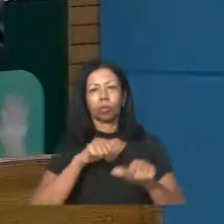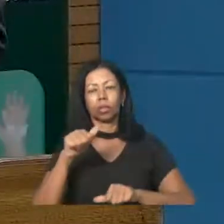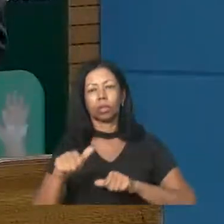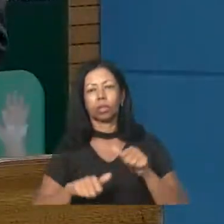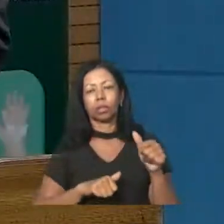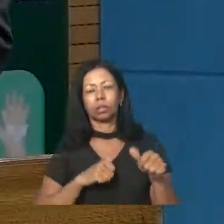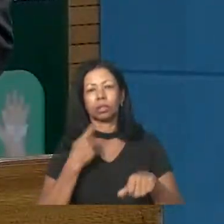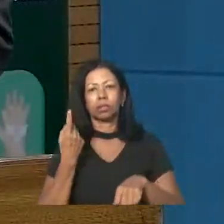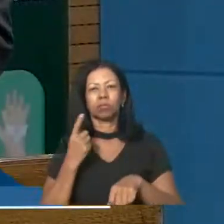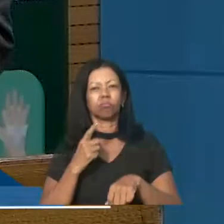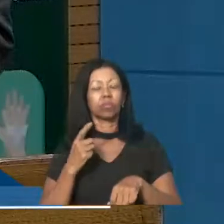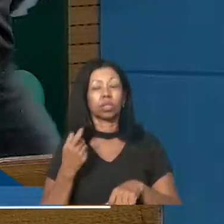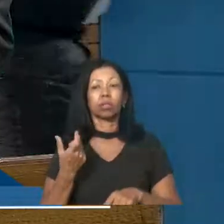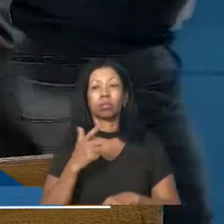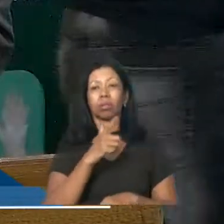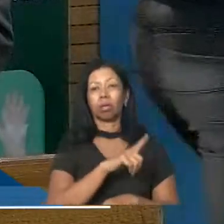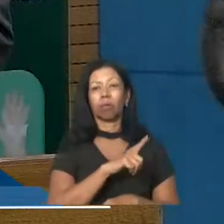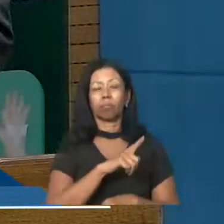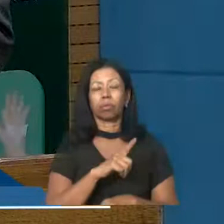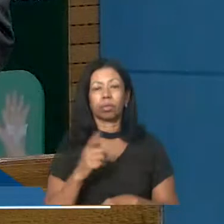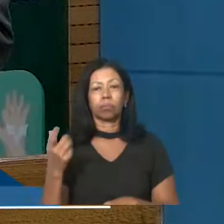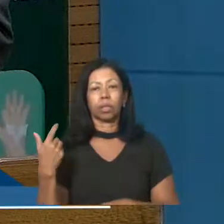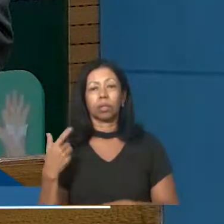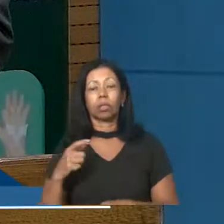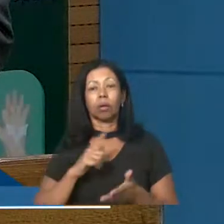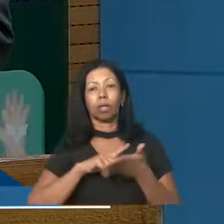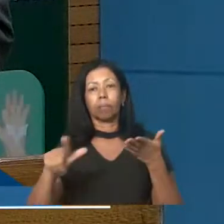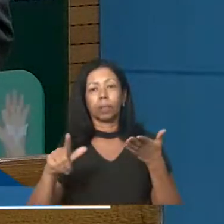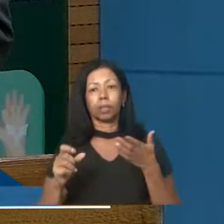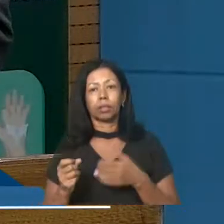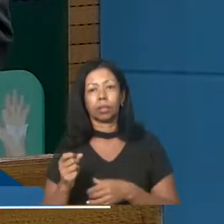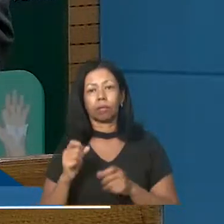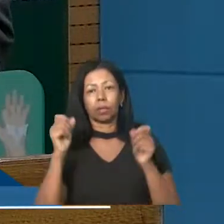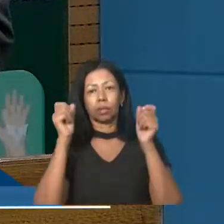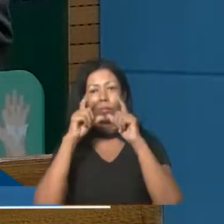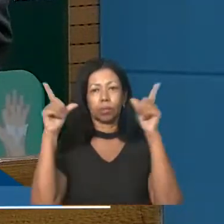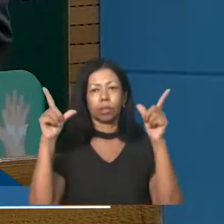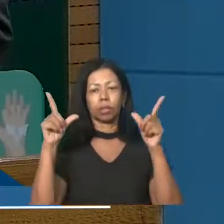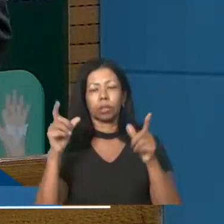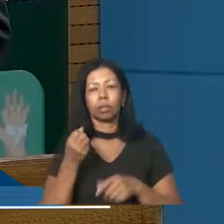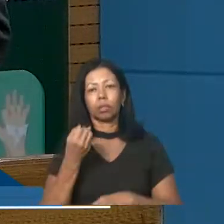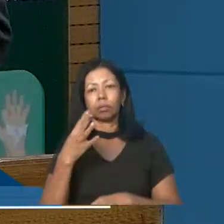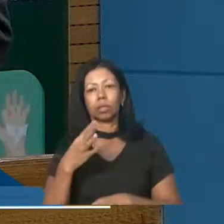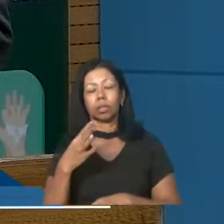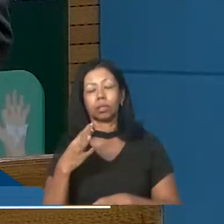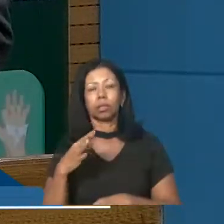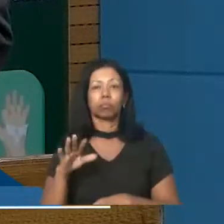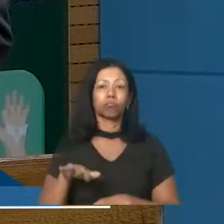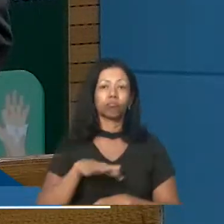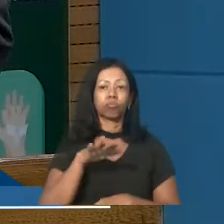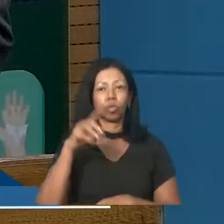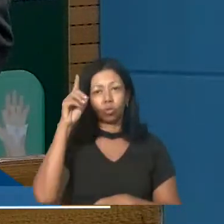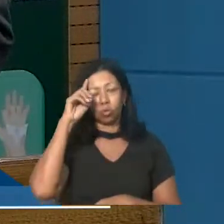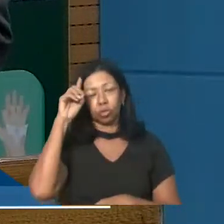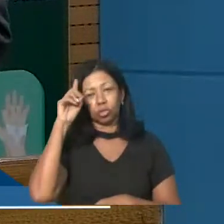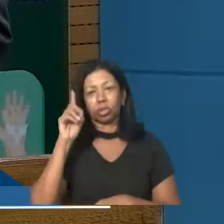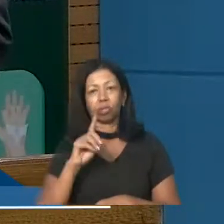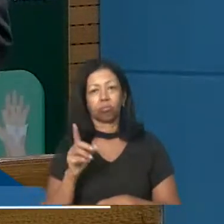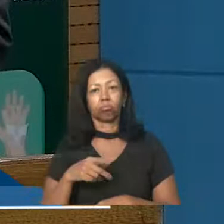região. Com isso, a limpeza que é feita pela manhã, às vezes, não dura o período do dia. Faço o exposto, requer